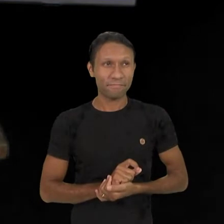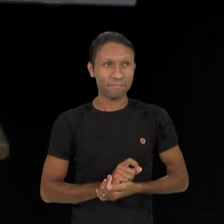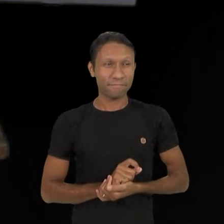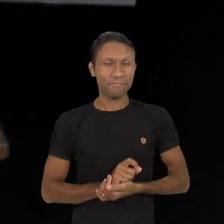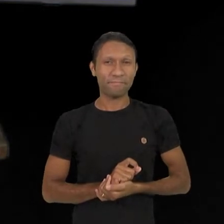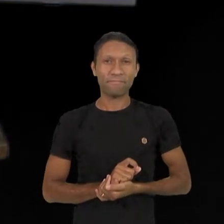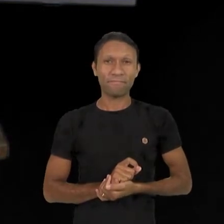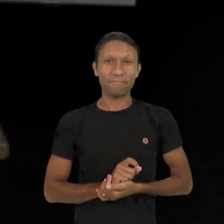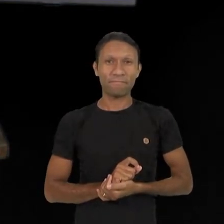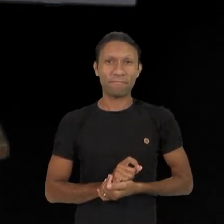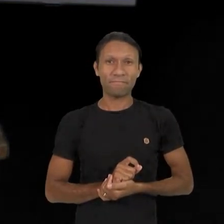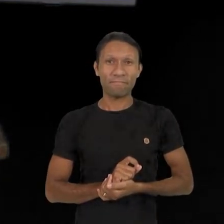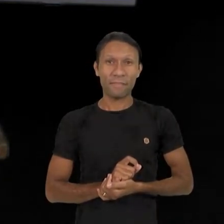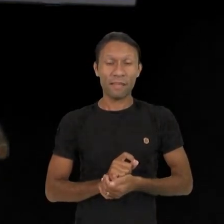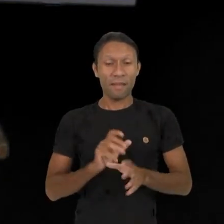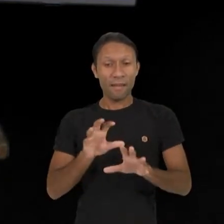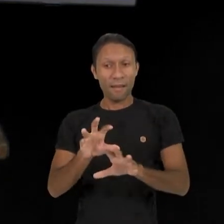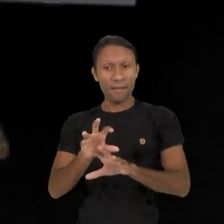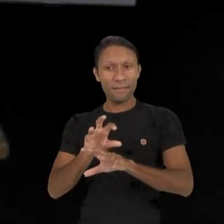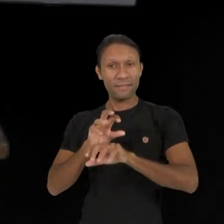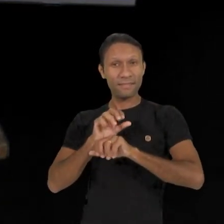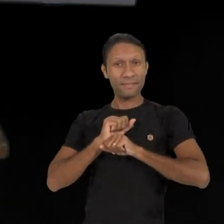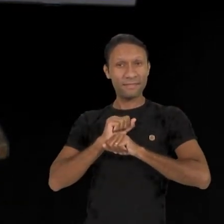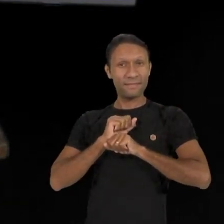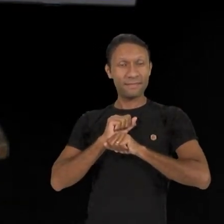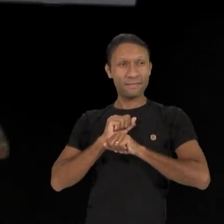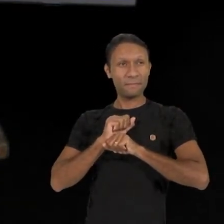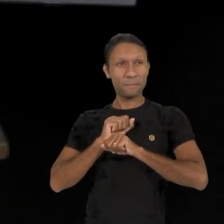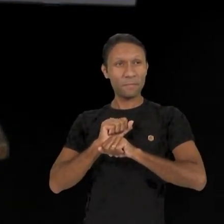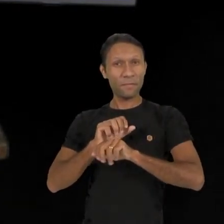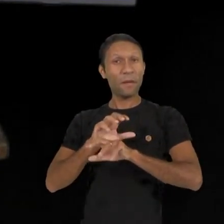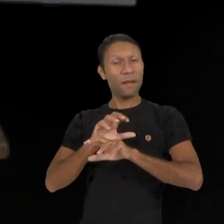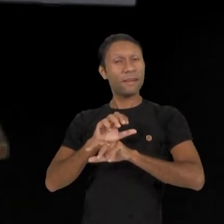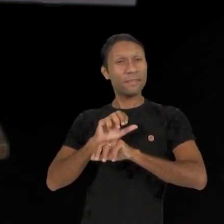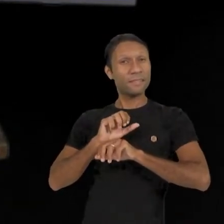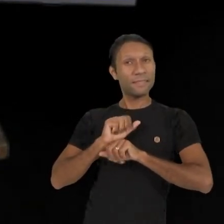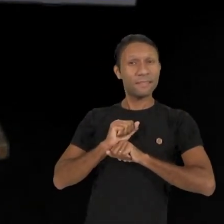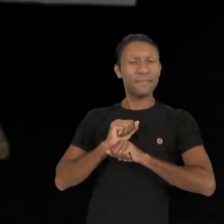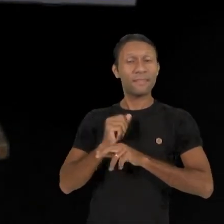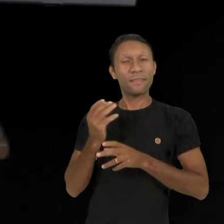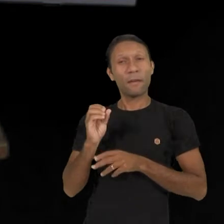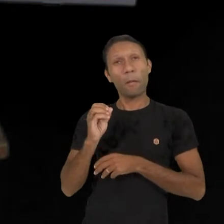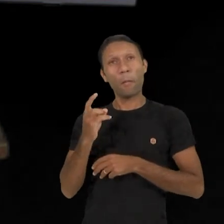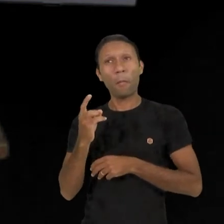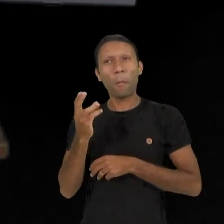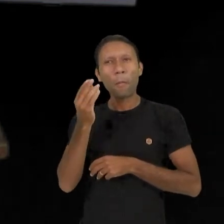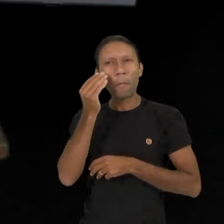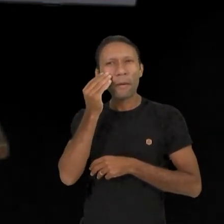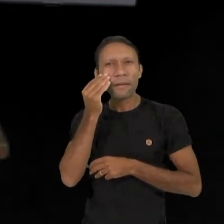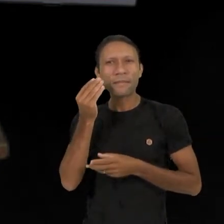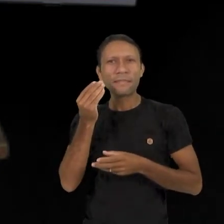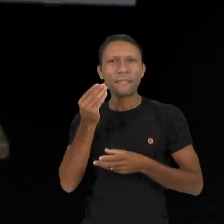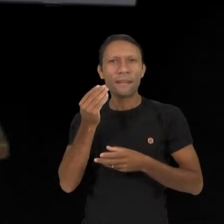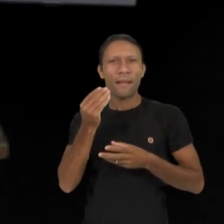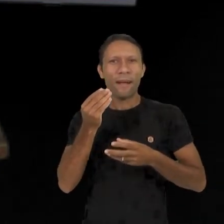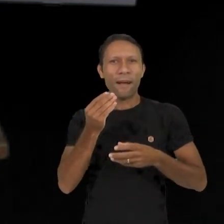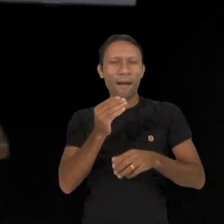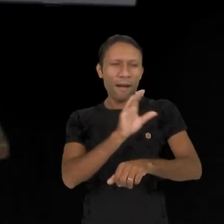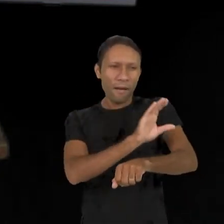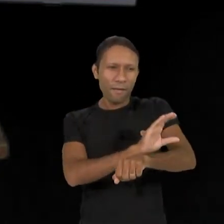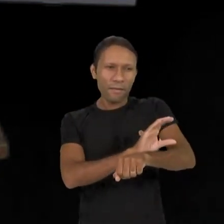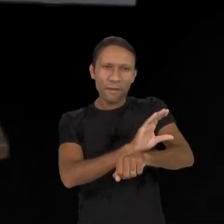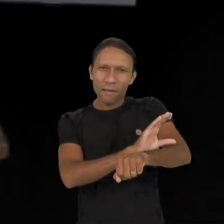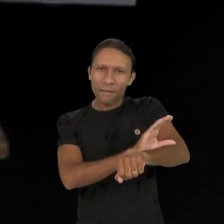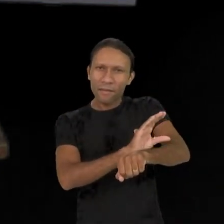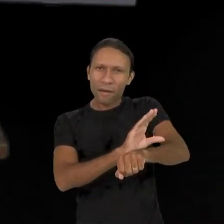a permissão, tá? Ou a possibilidade de contração muscular.